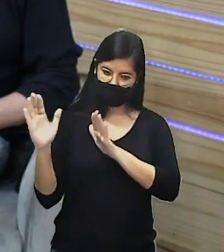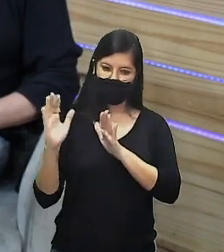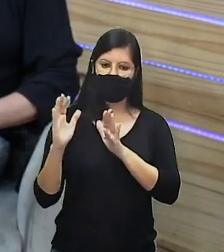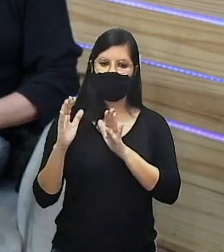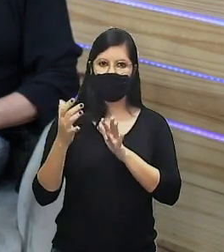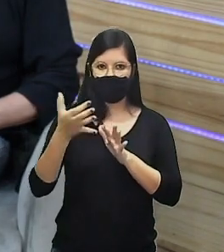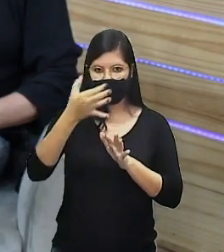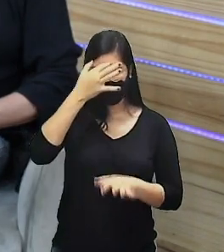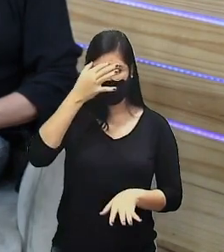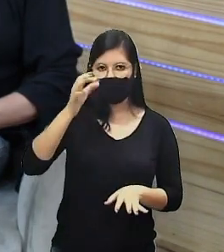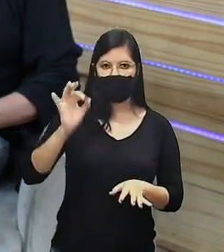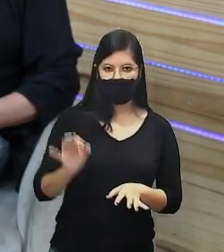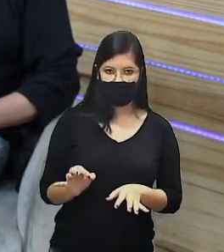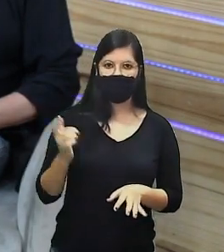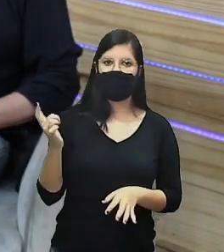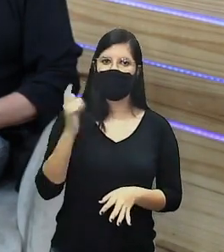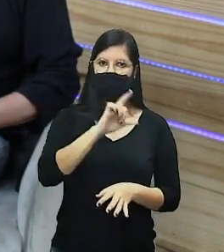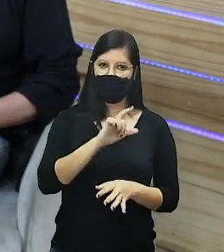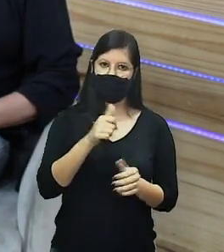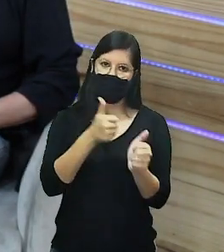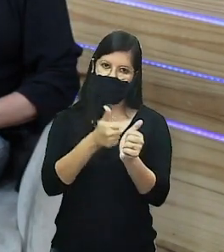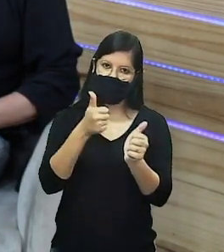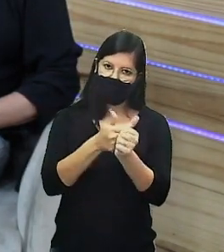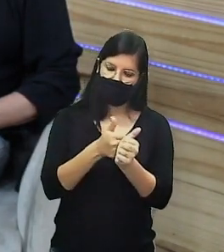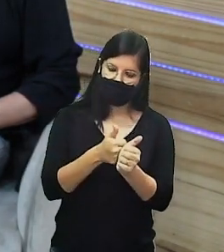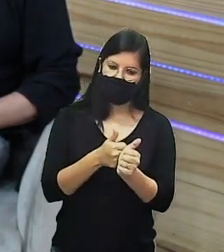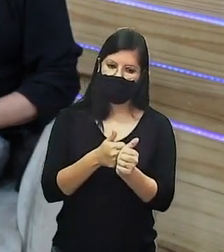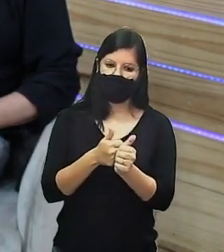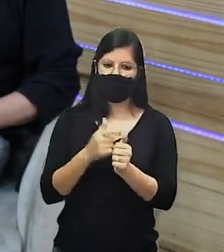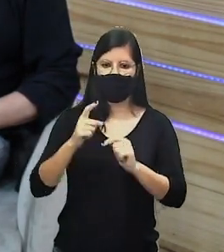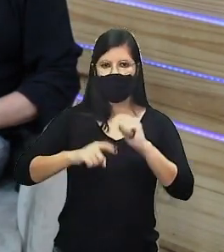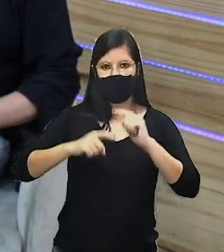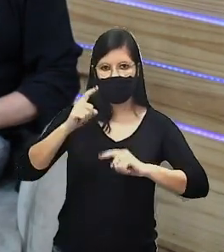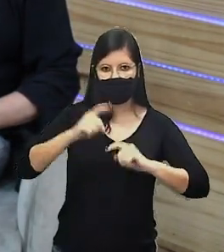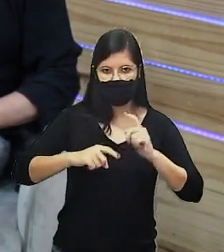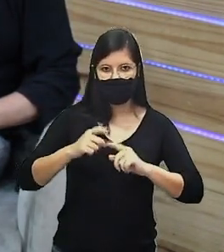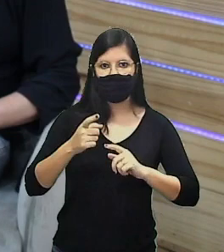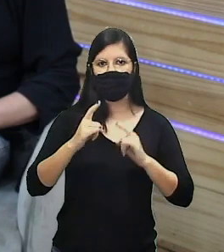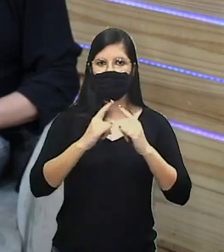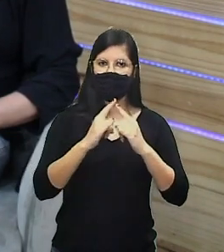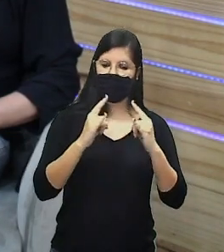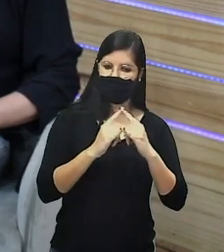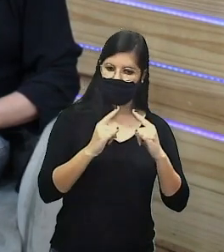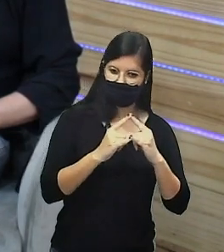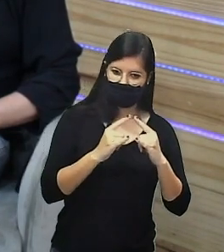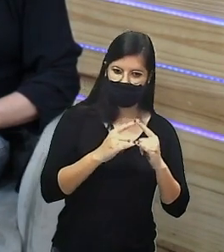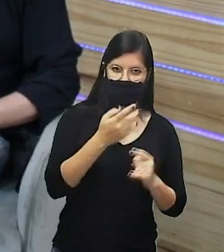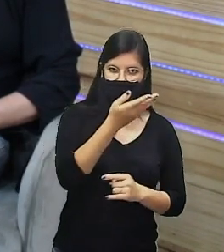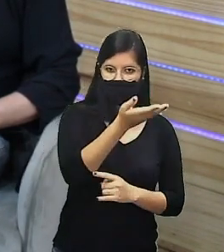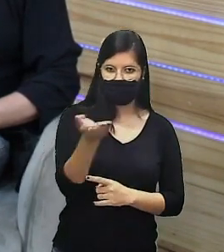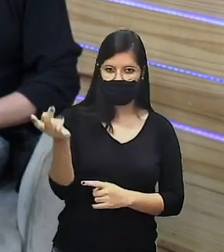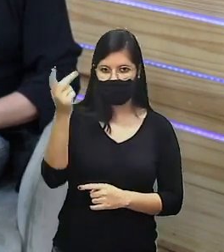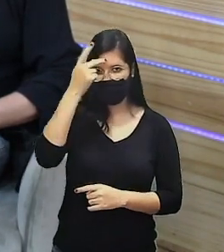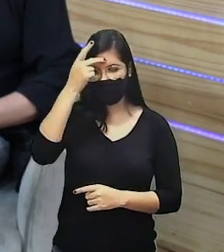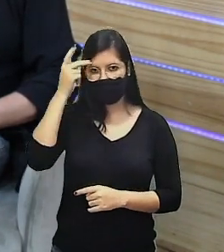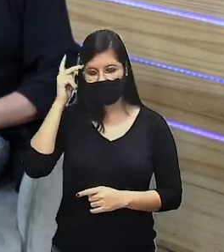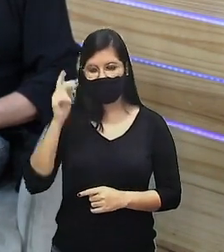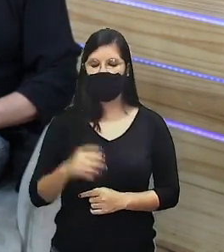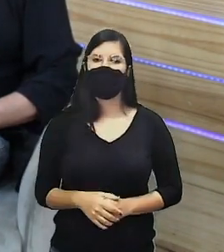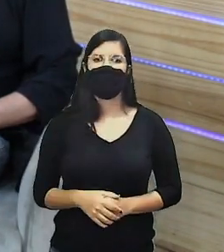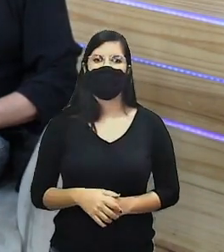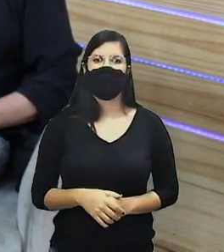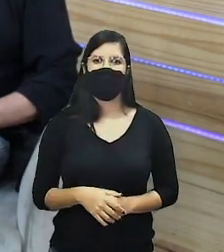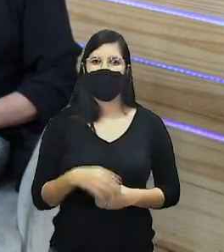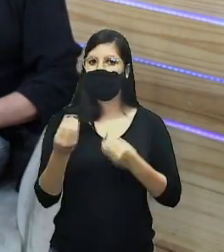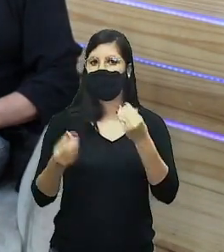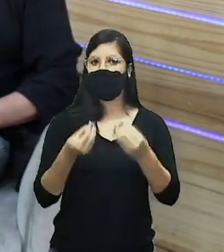toma consciência disso, a gente busca aproximar os nossos equipamentos, as nossas instituições das pessoas. E aí, como é que você acha que a gente